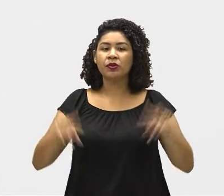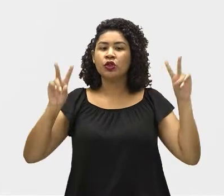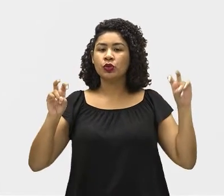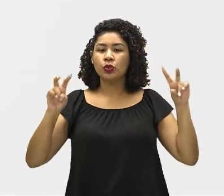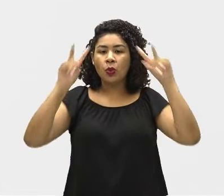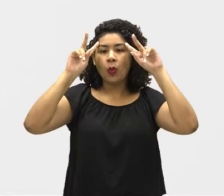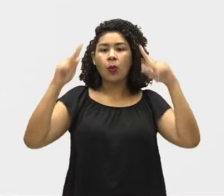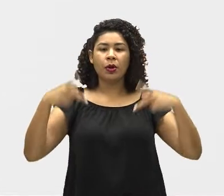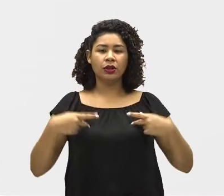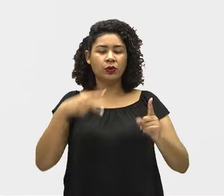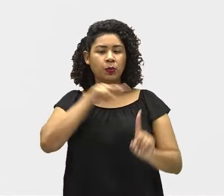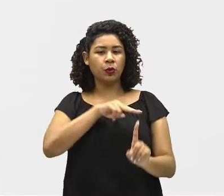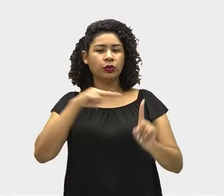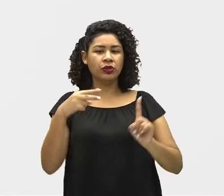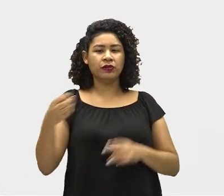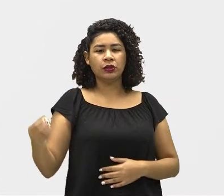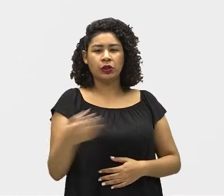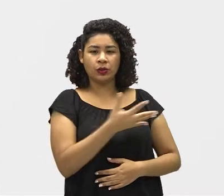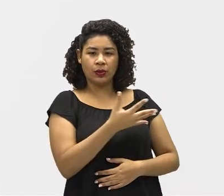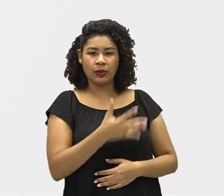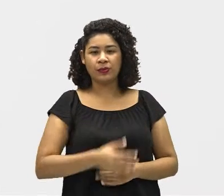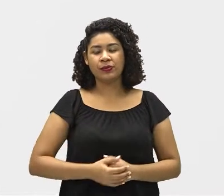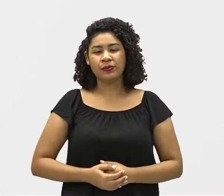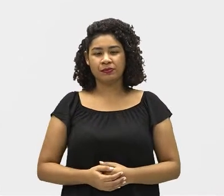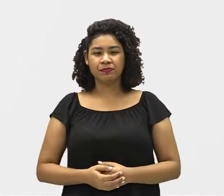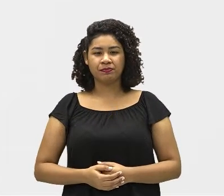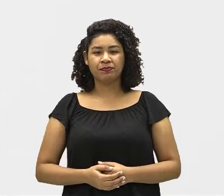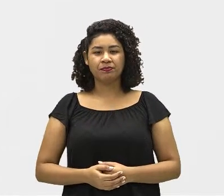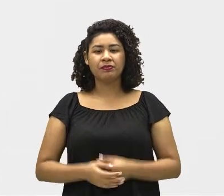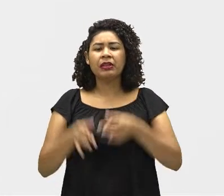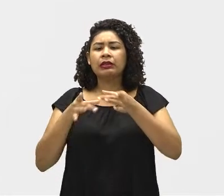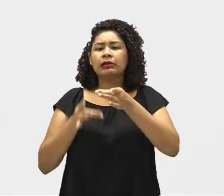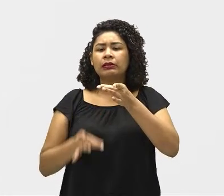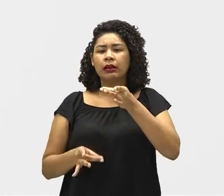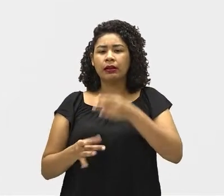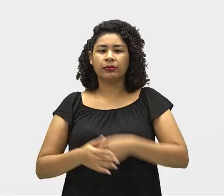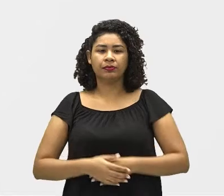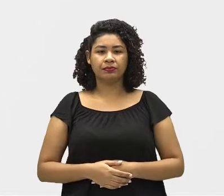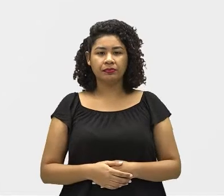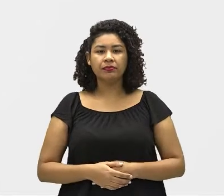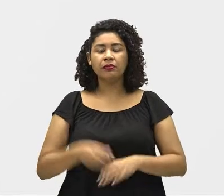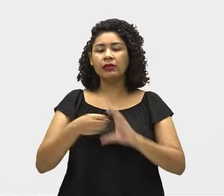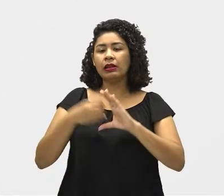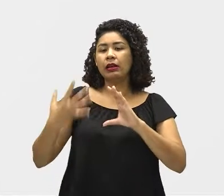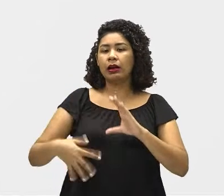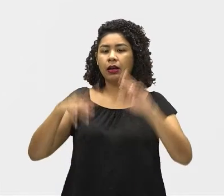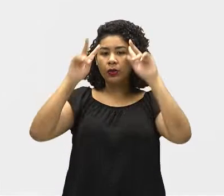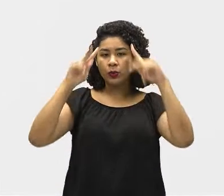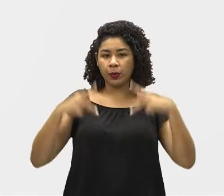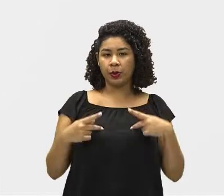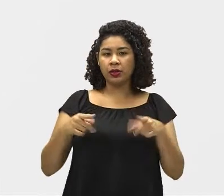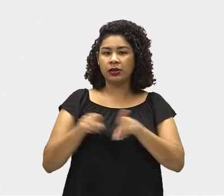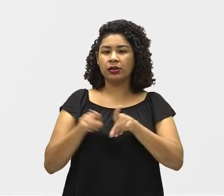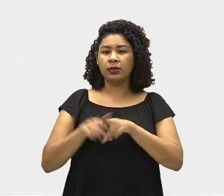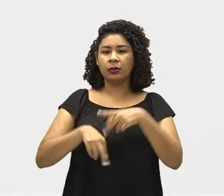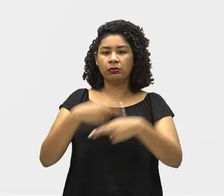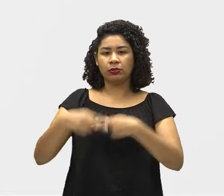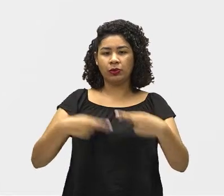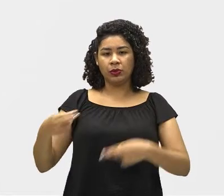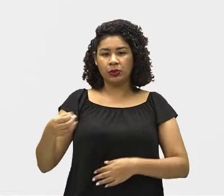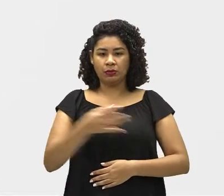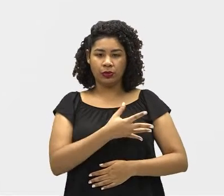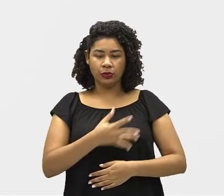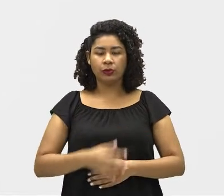humano e do mundo. Detalhamento, características do humanismo e do renascimento e